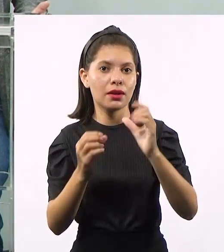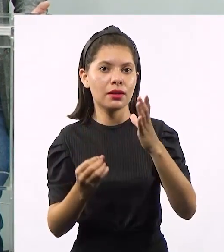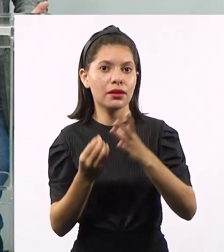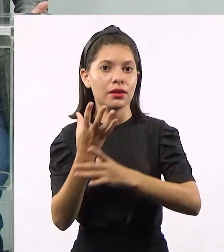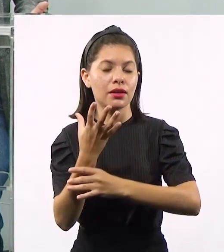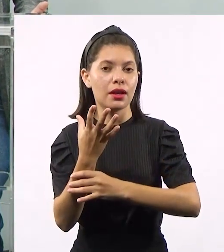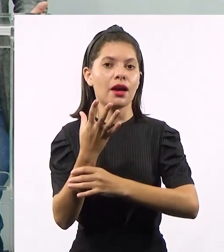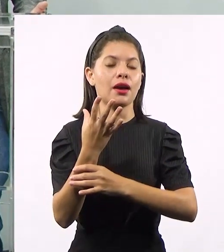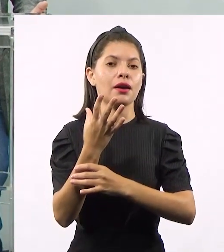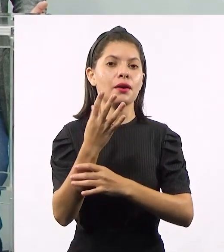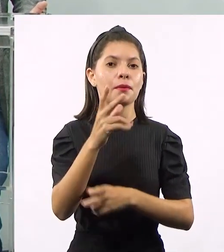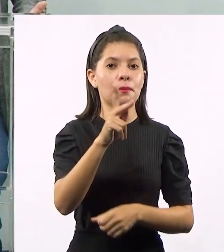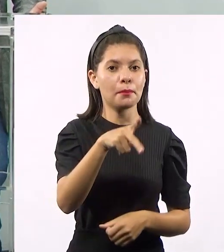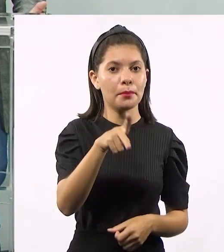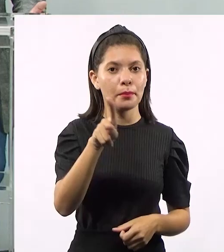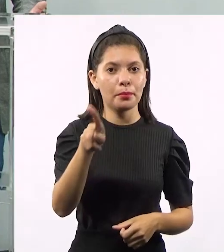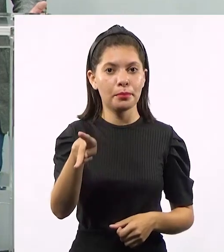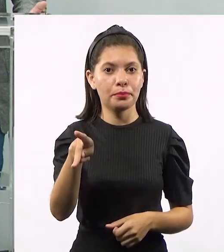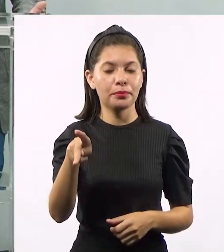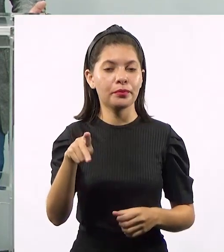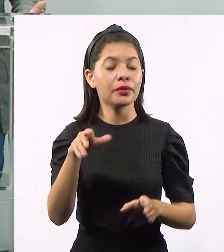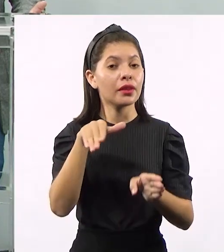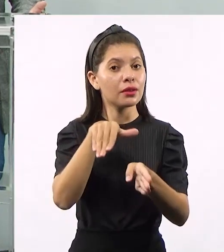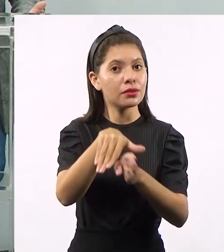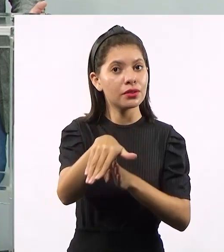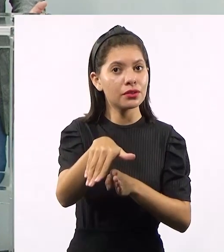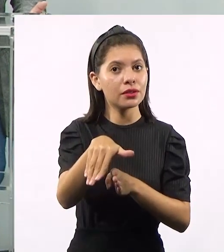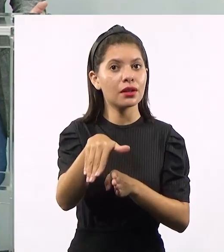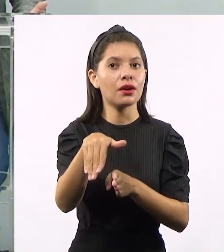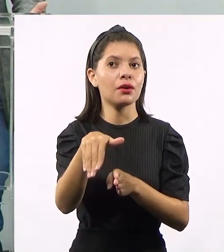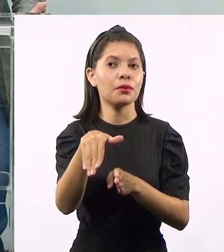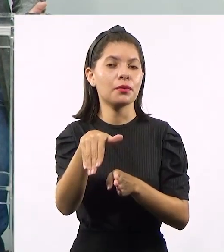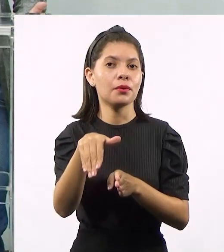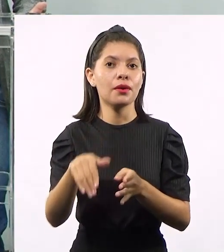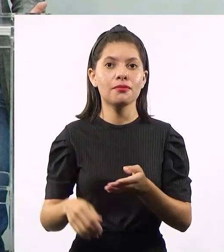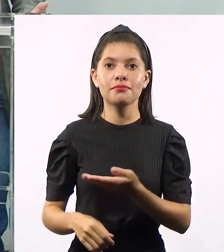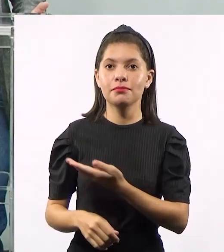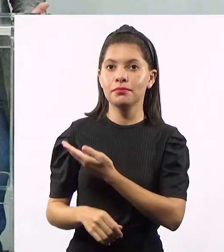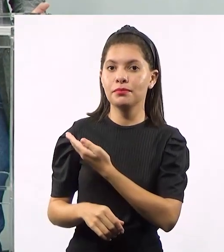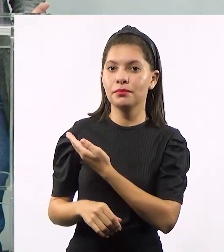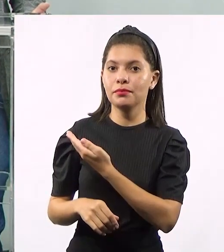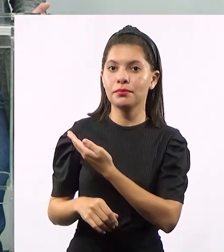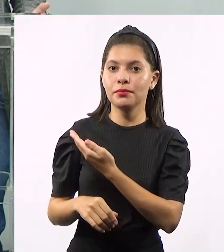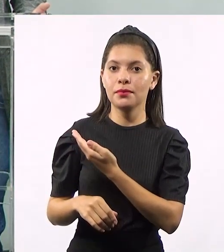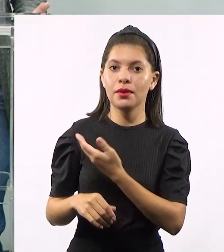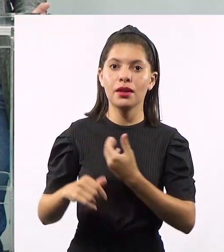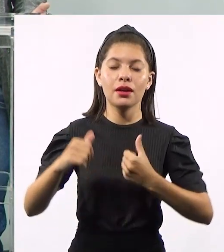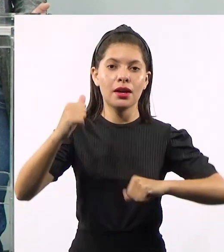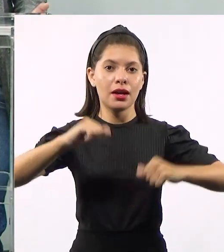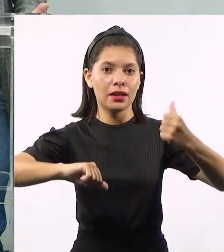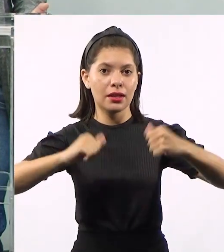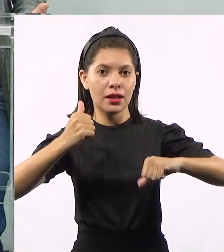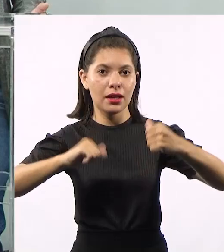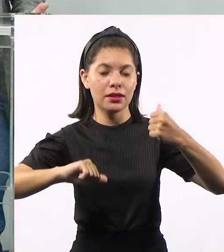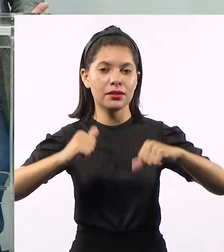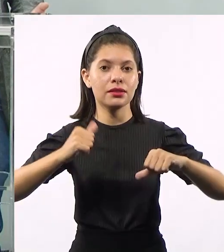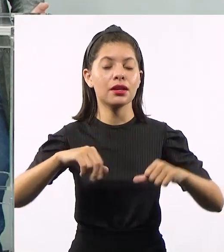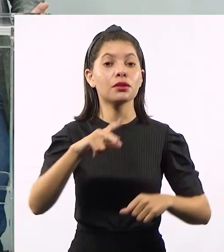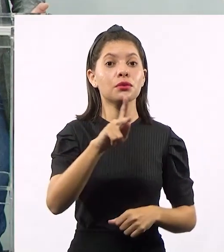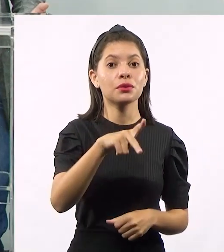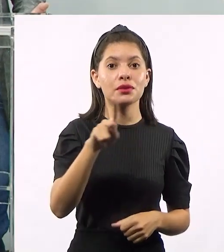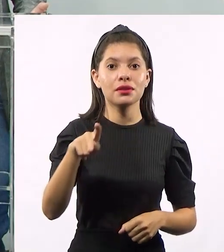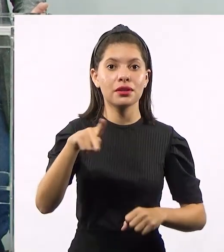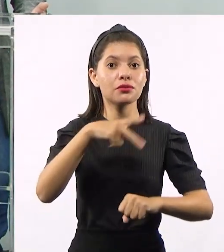sugestão da publicação do INEP, que traz a análise do perfil docente em nível nacional. E aí você